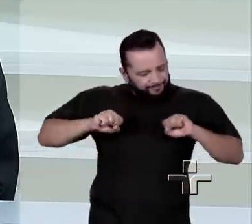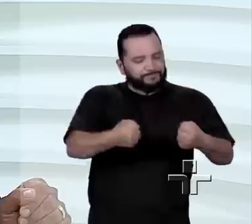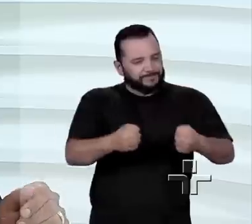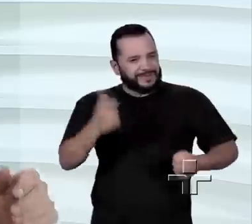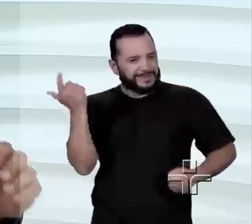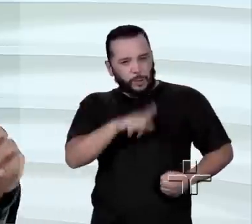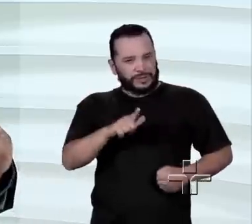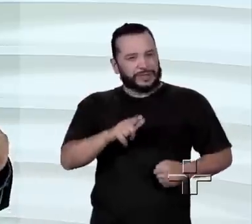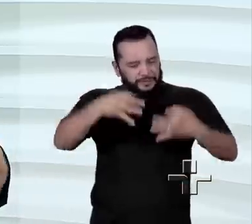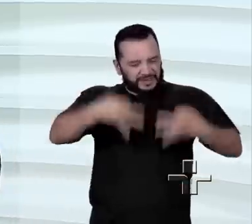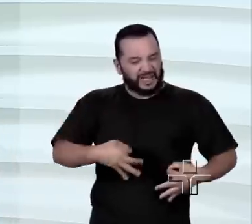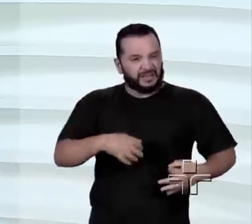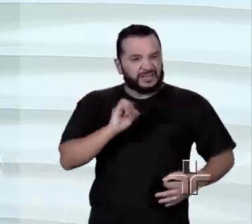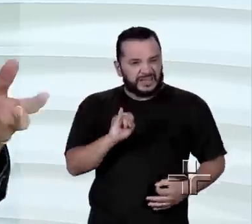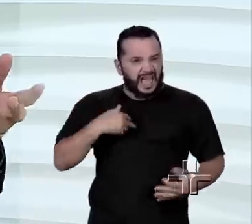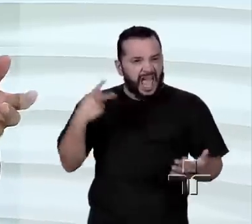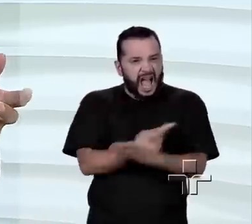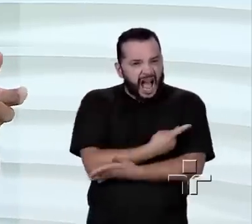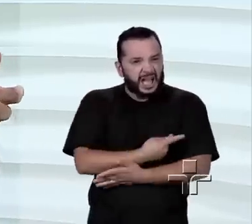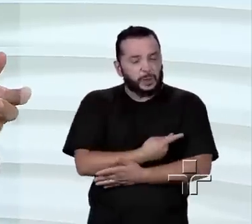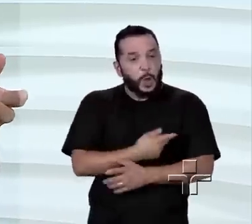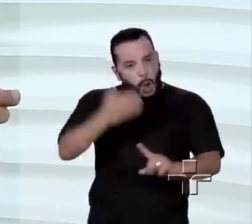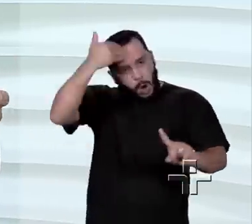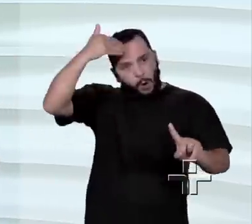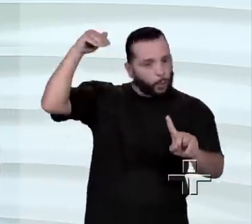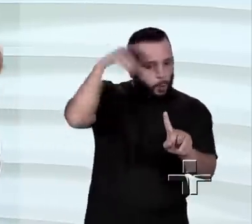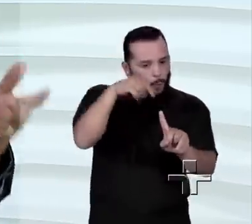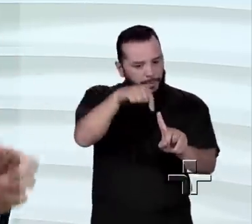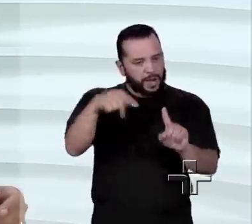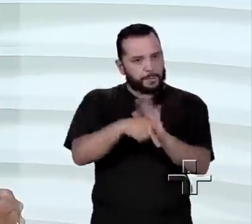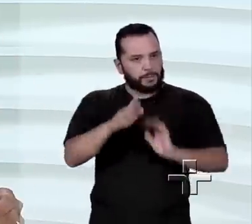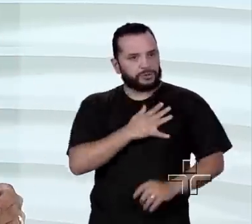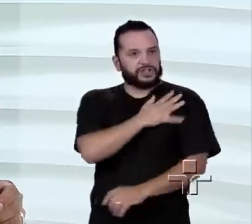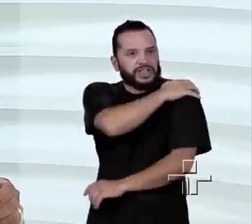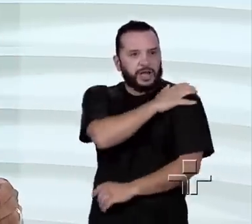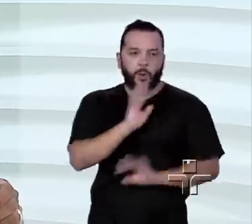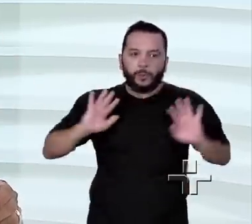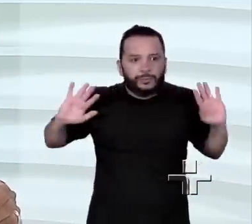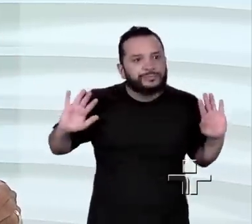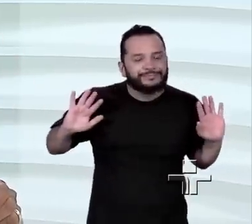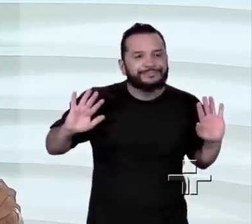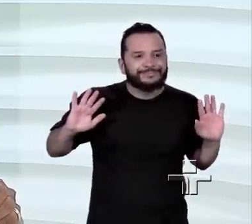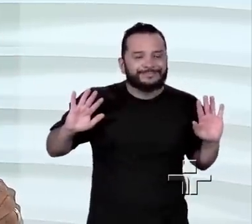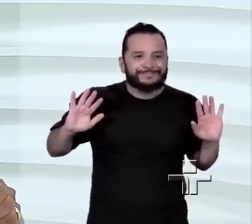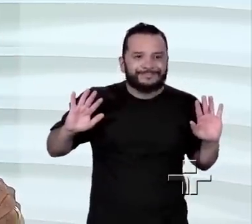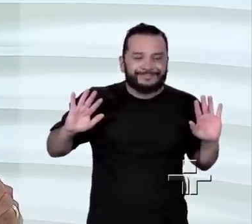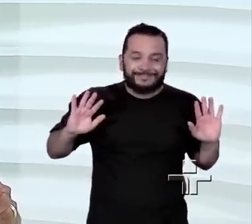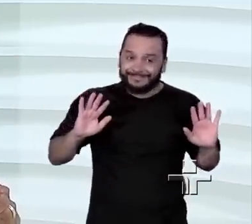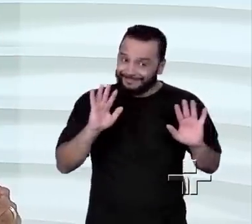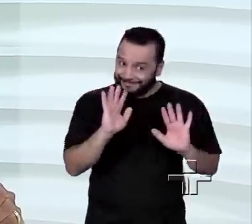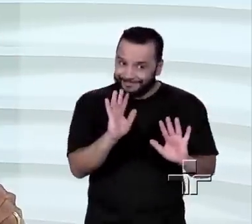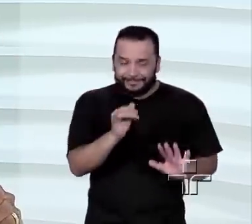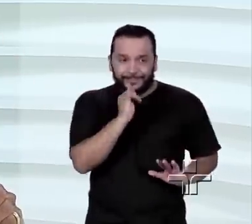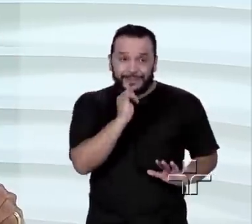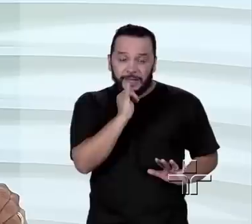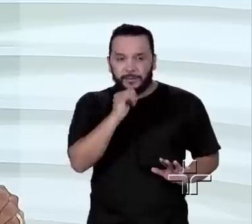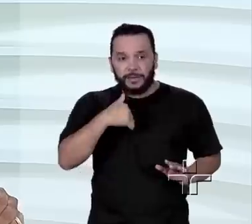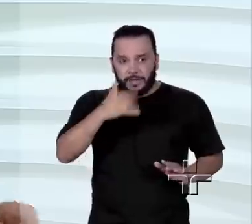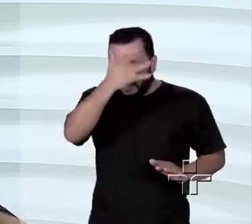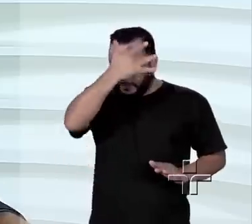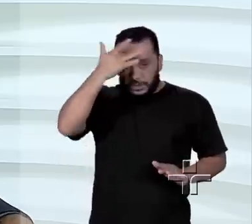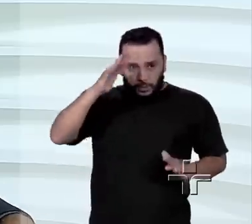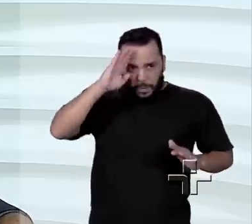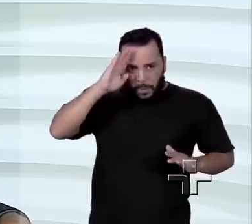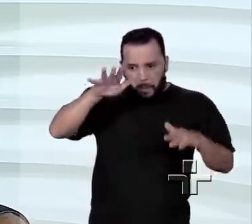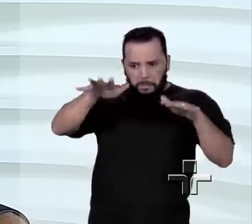Então, se fez o que podia. O próprio interventor, que não necessariamente tinha que ser um militar,